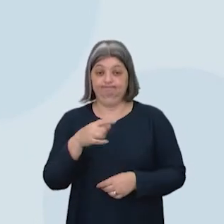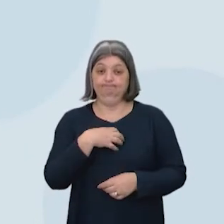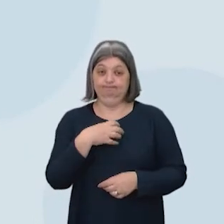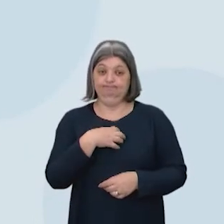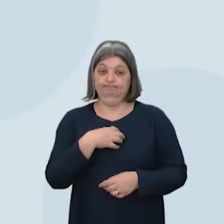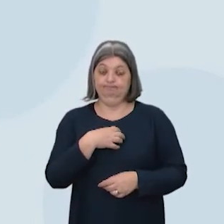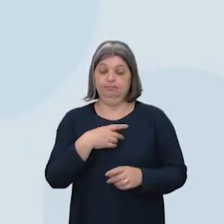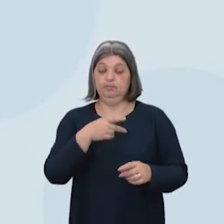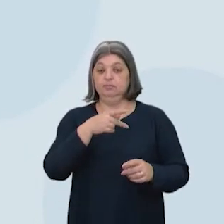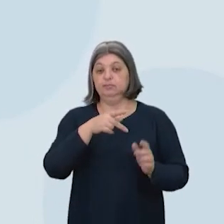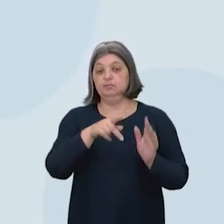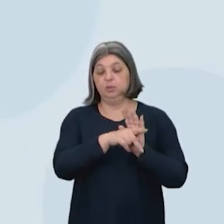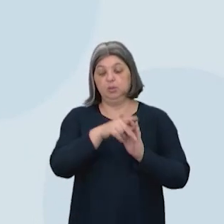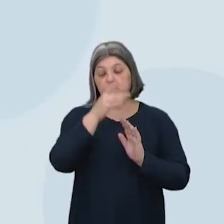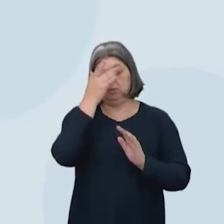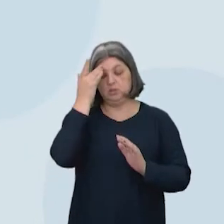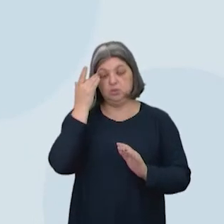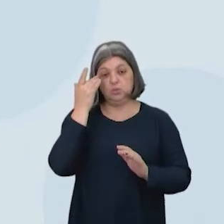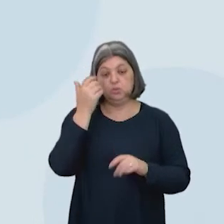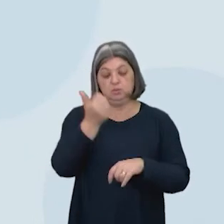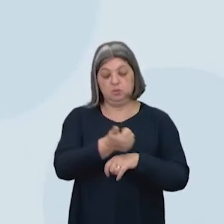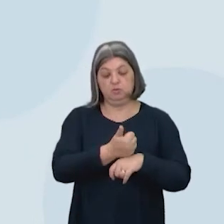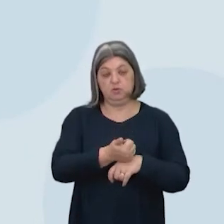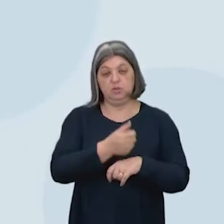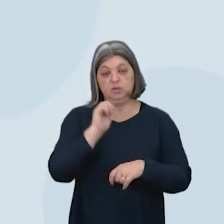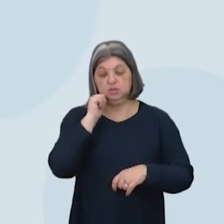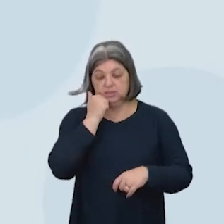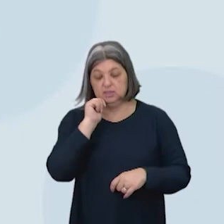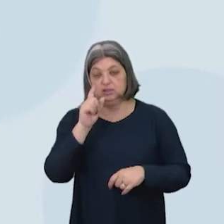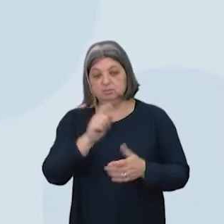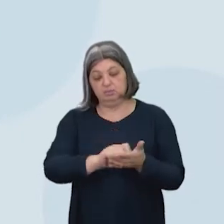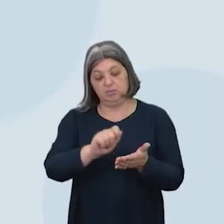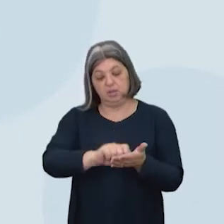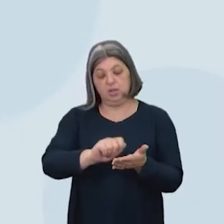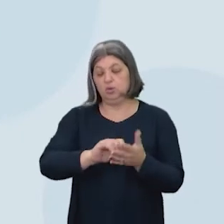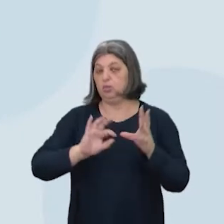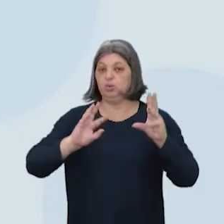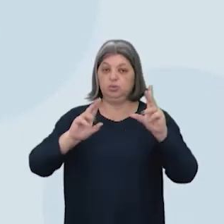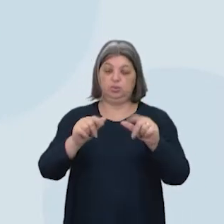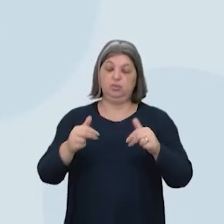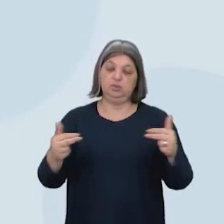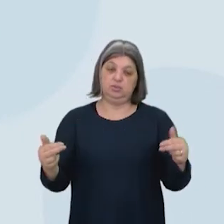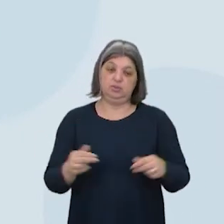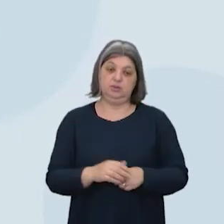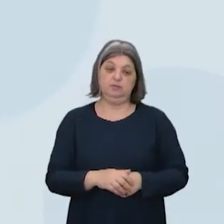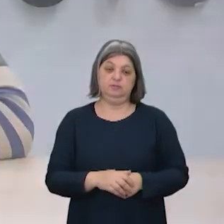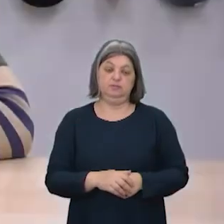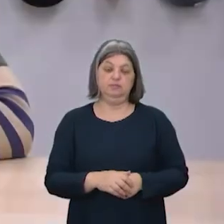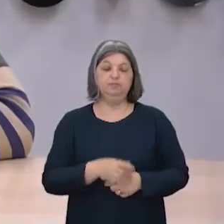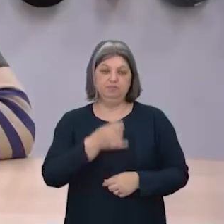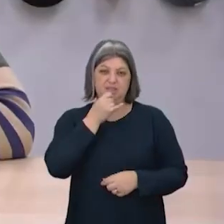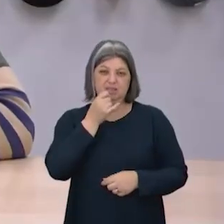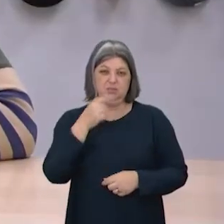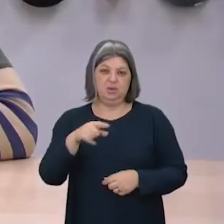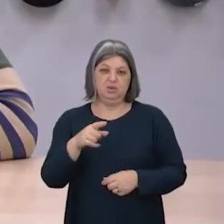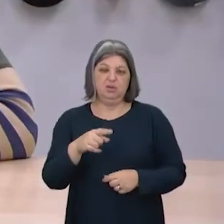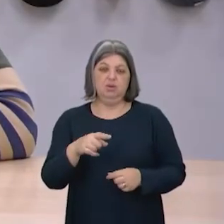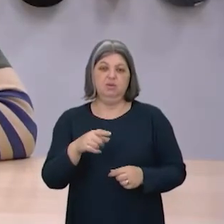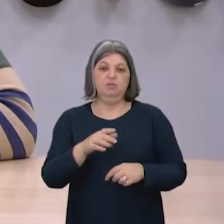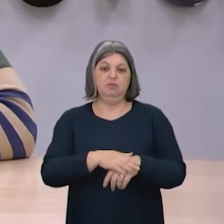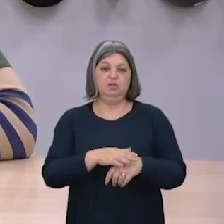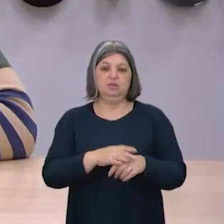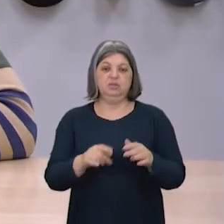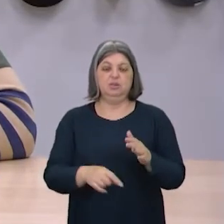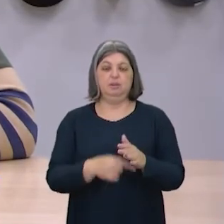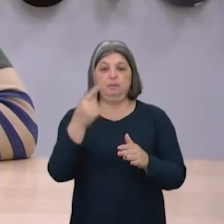registram todos os detalhes e etapas dos seus experimentos. Eu vou dar um exemplo para vocês. Quando eu fazia a minha primeira faculdade, né, que foi